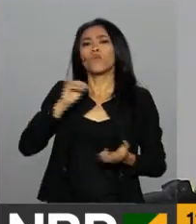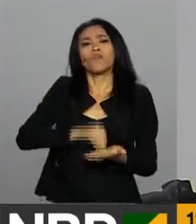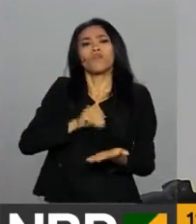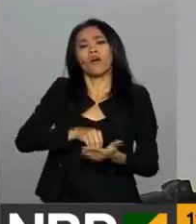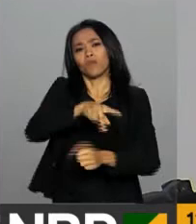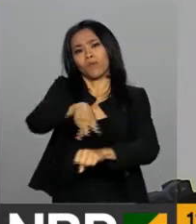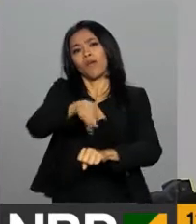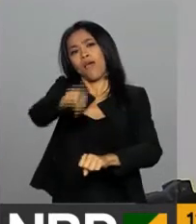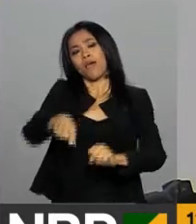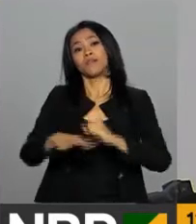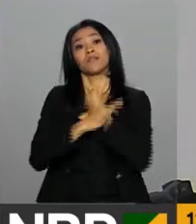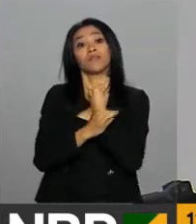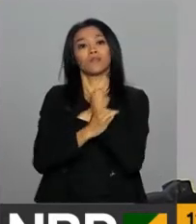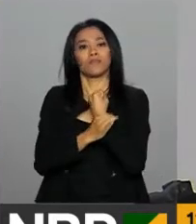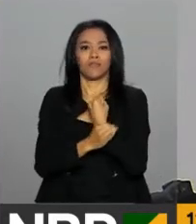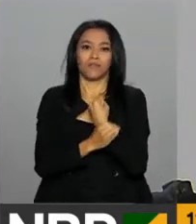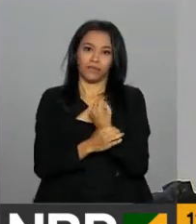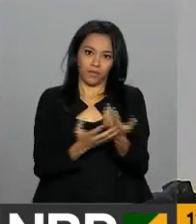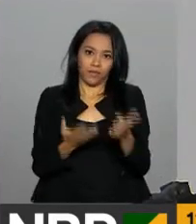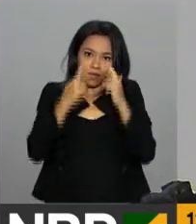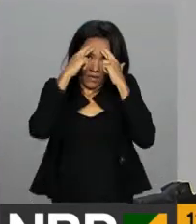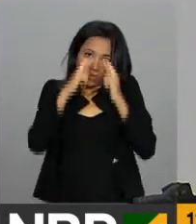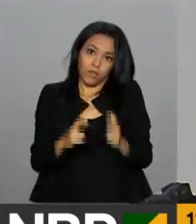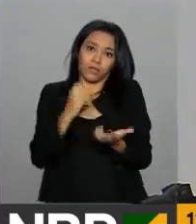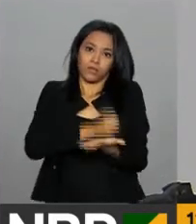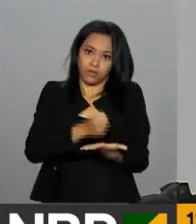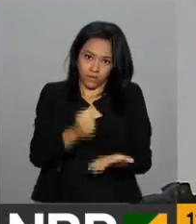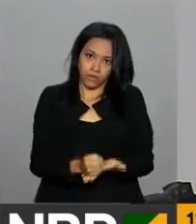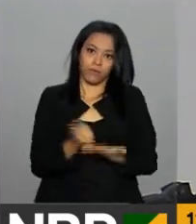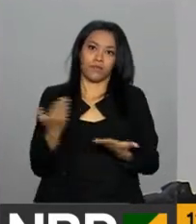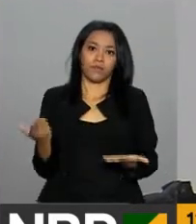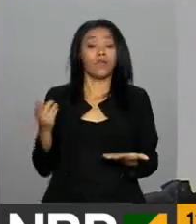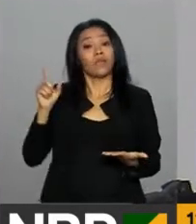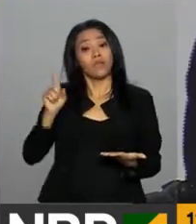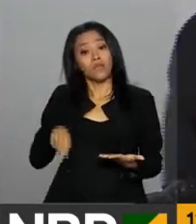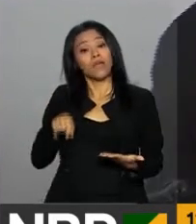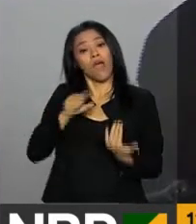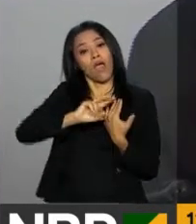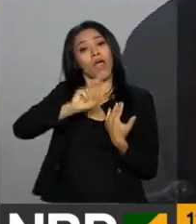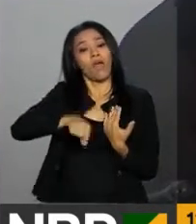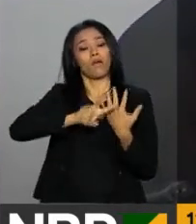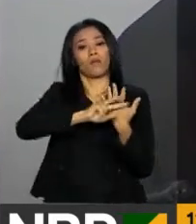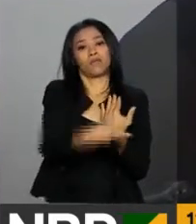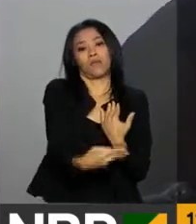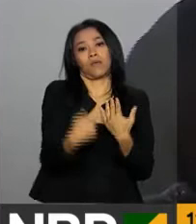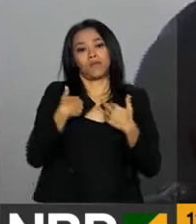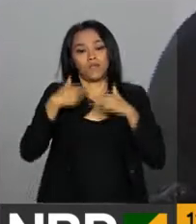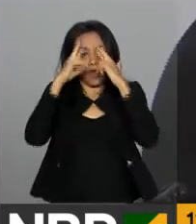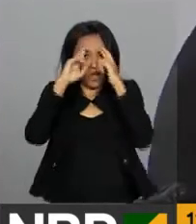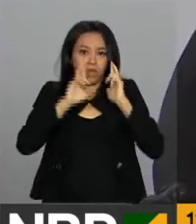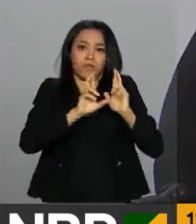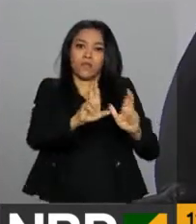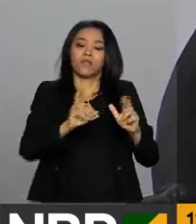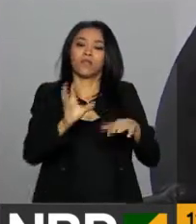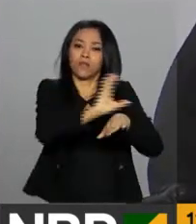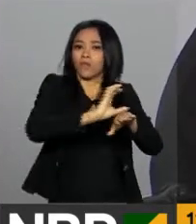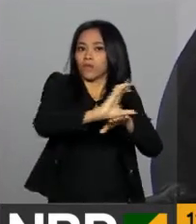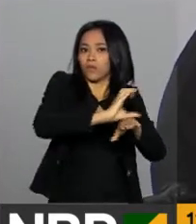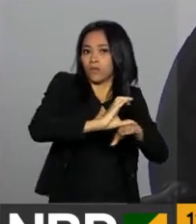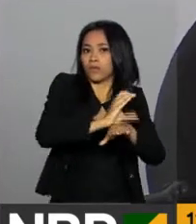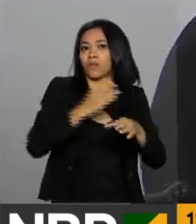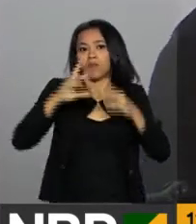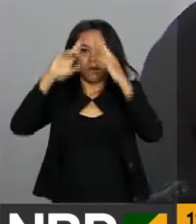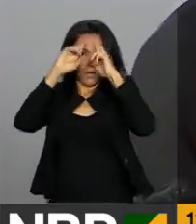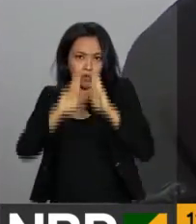ea segurança jurídica ela vem precisamente como fruto do cumprimento da ordem normativa e no particular